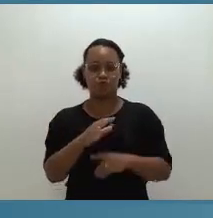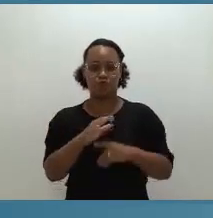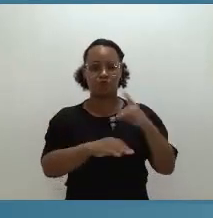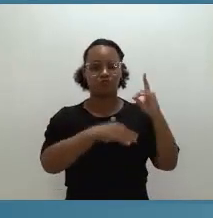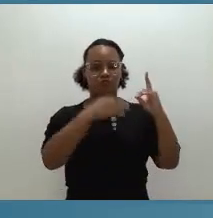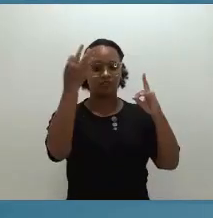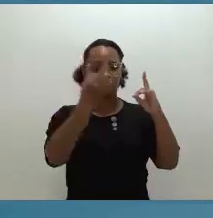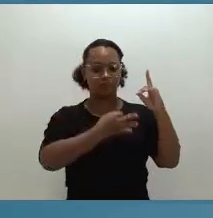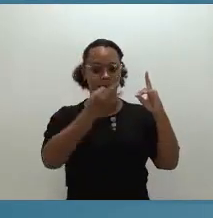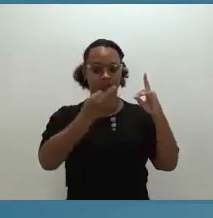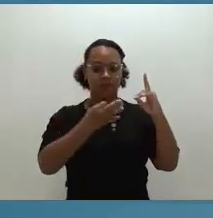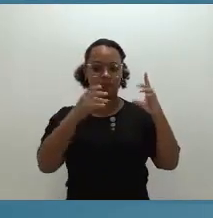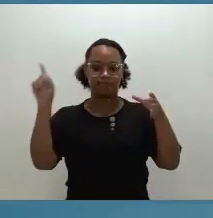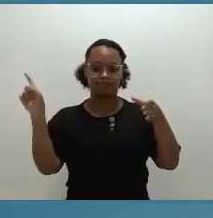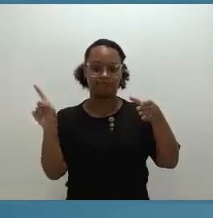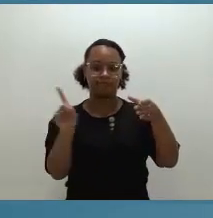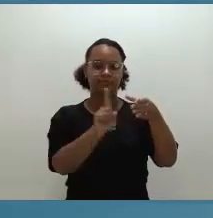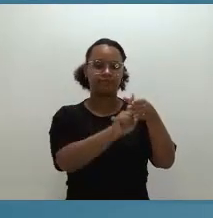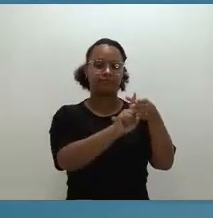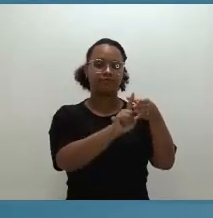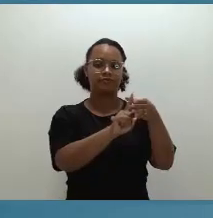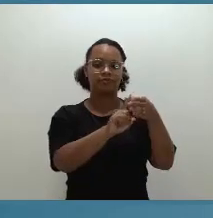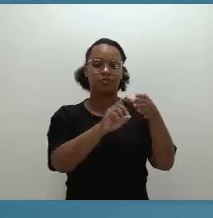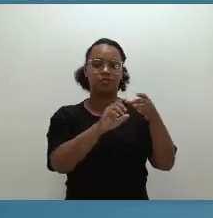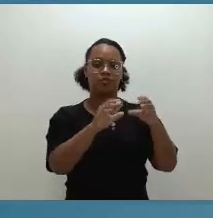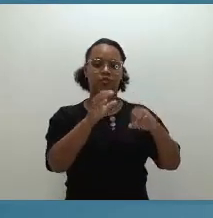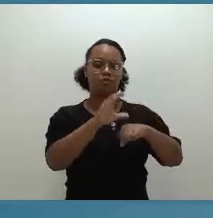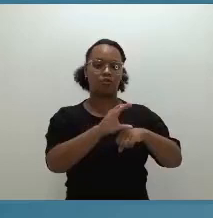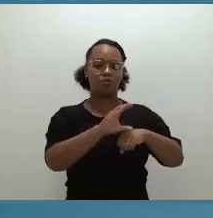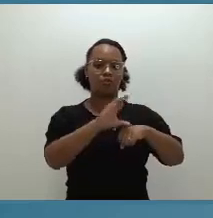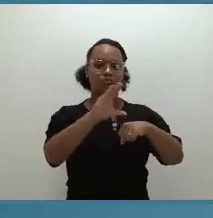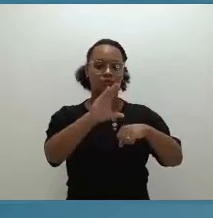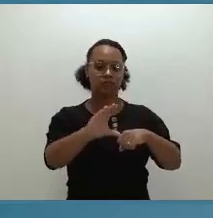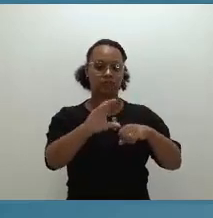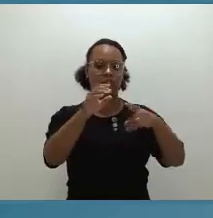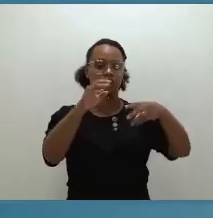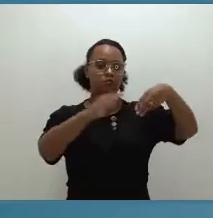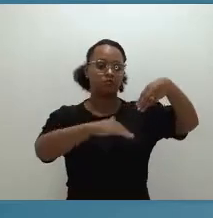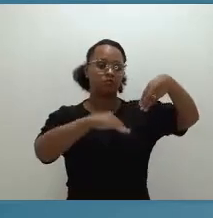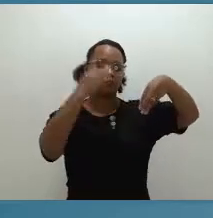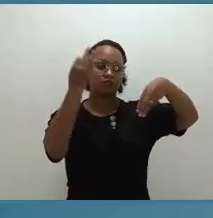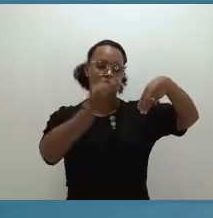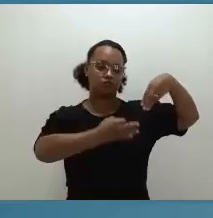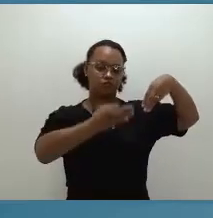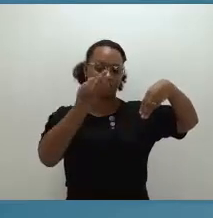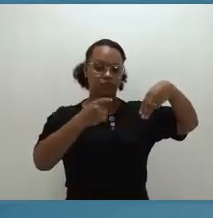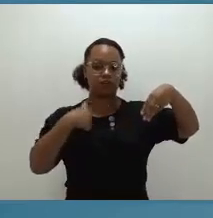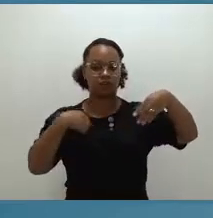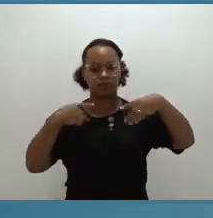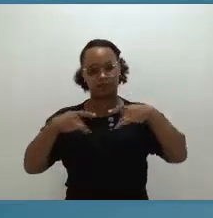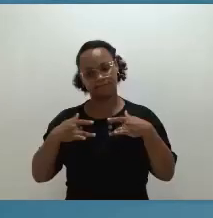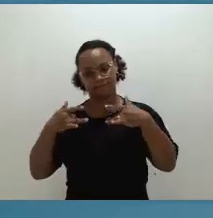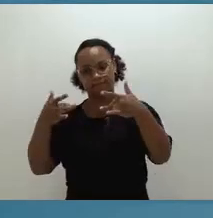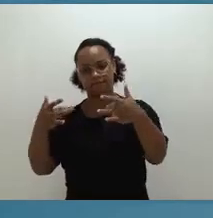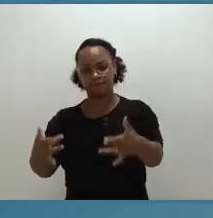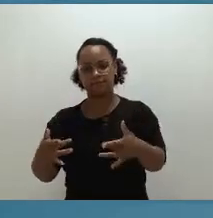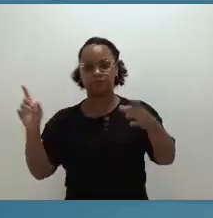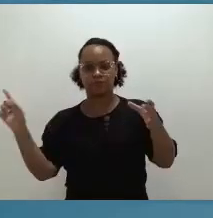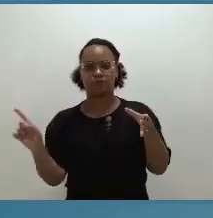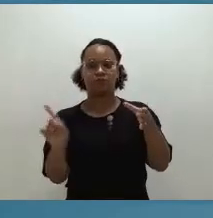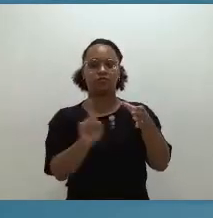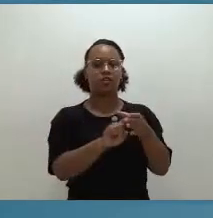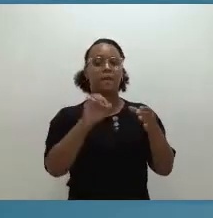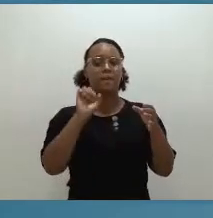Magistratura. Então, eu me ofereço para participar do Conselho da Magistratura, mas se houver outros 4